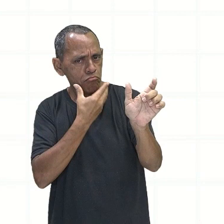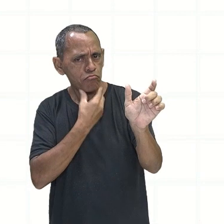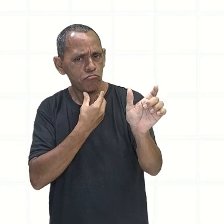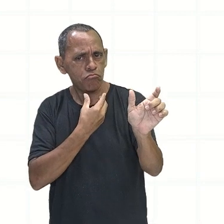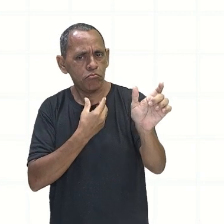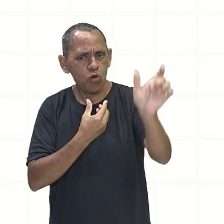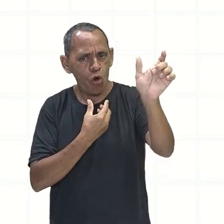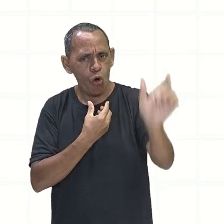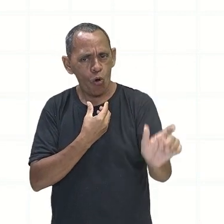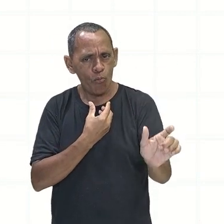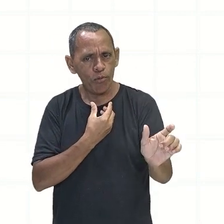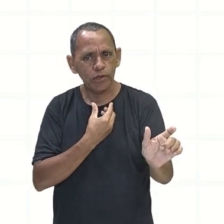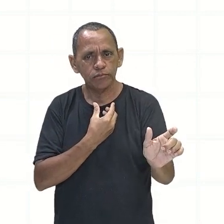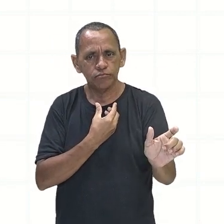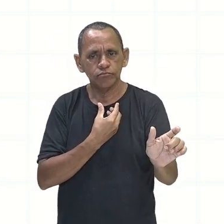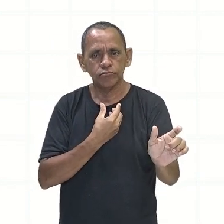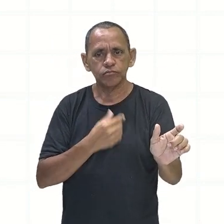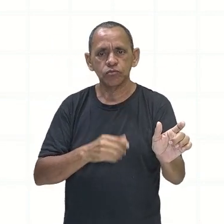certo?